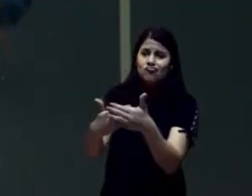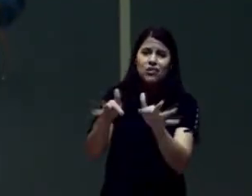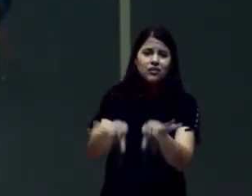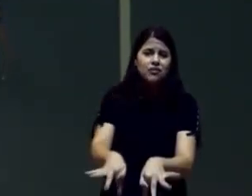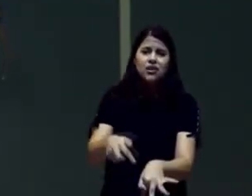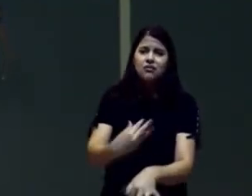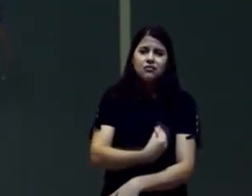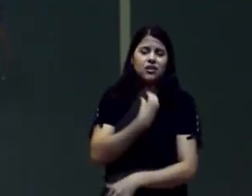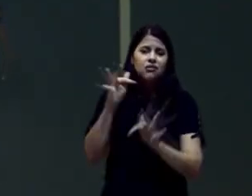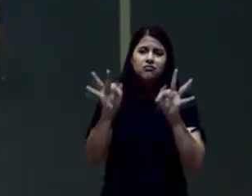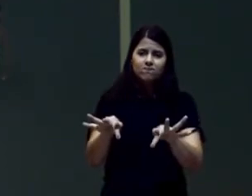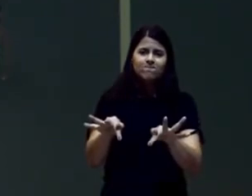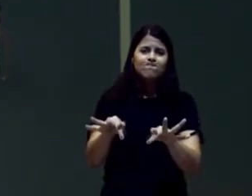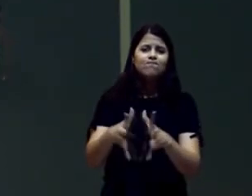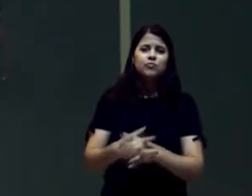mim.